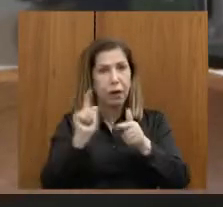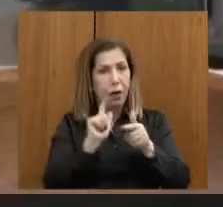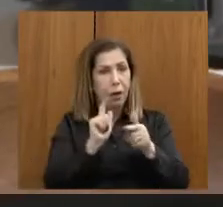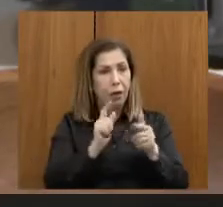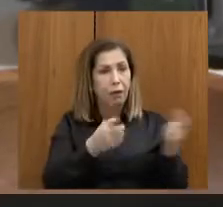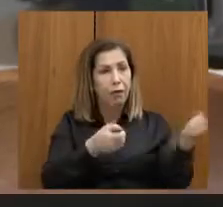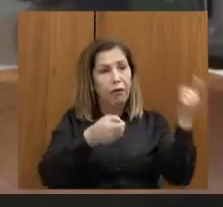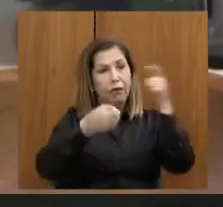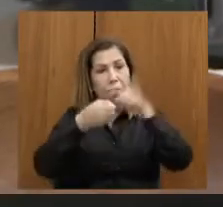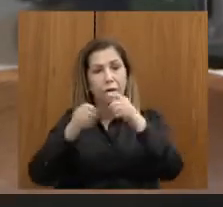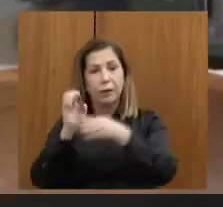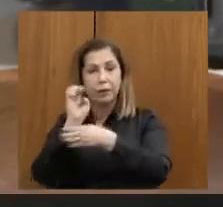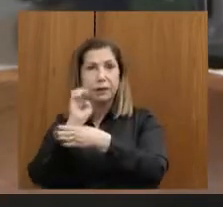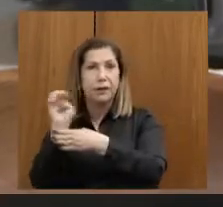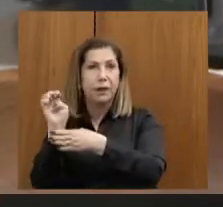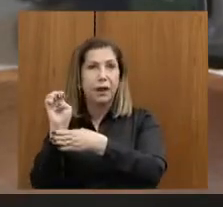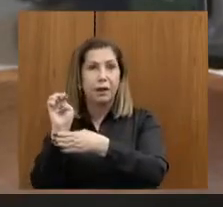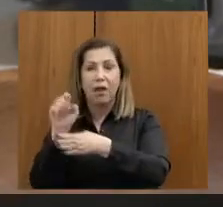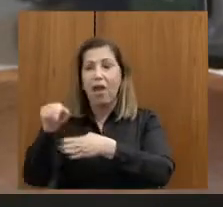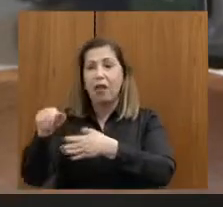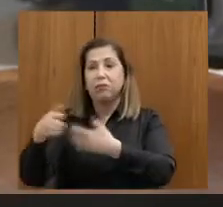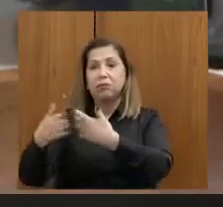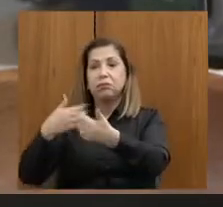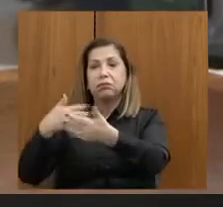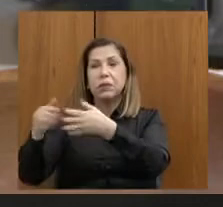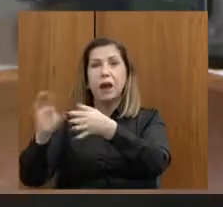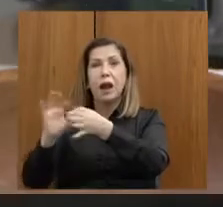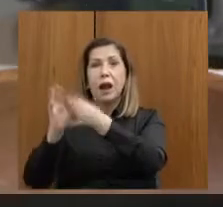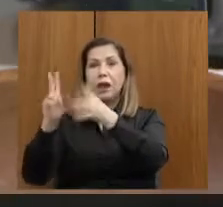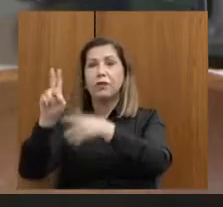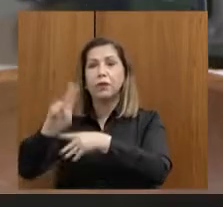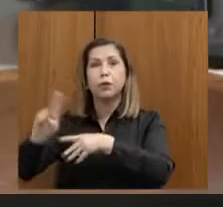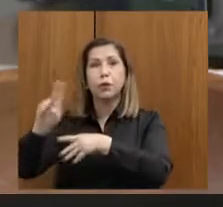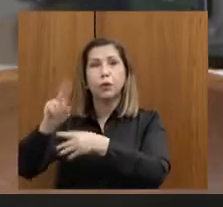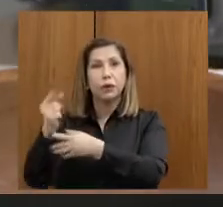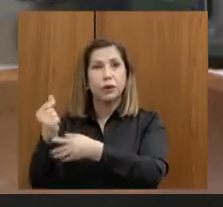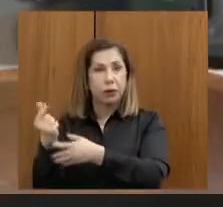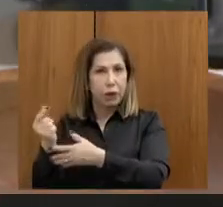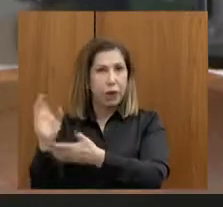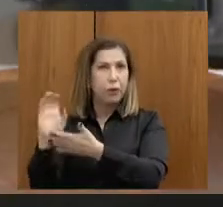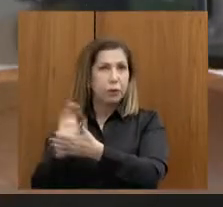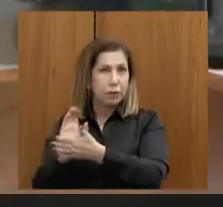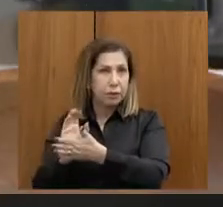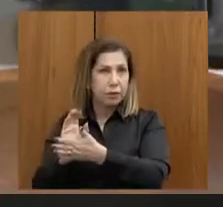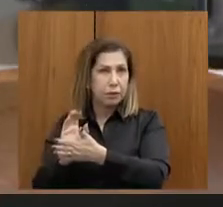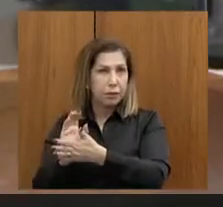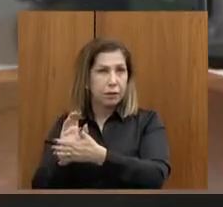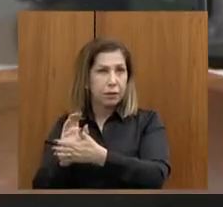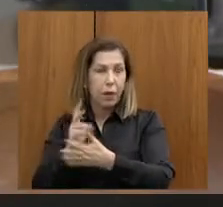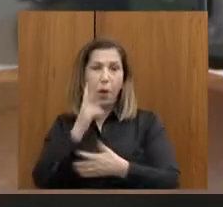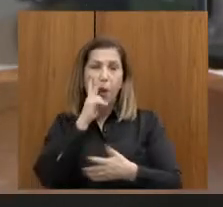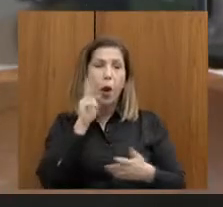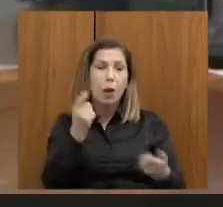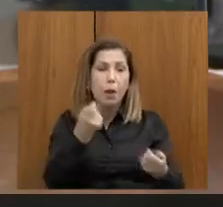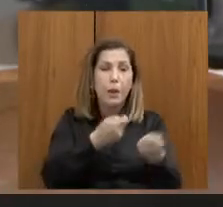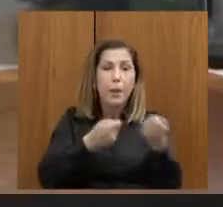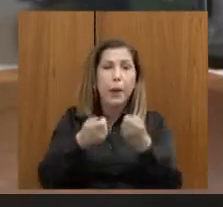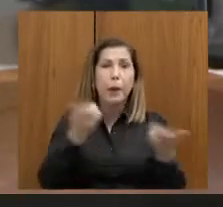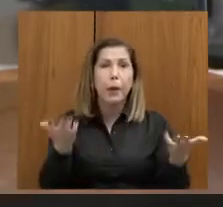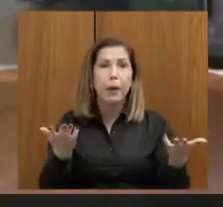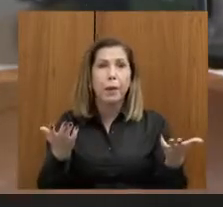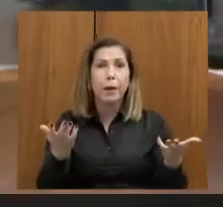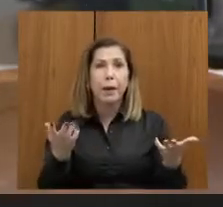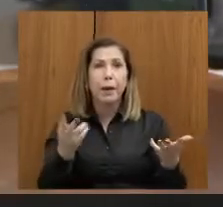devolvido para o estado e o Estado faz o que quer com ele e assim a gente tem sido essa massa de manobra dentro do Estado